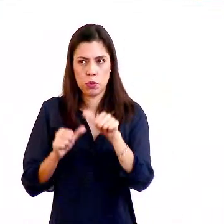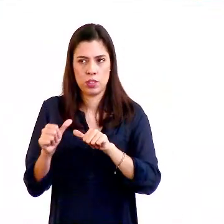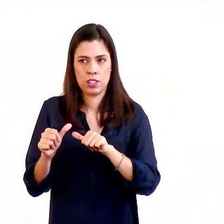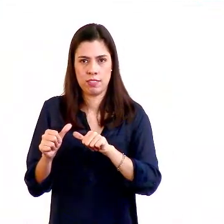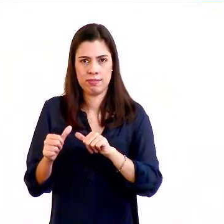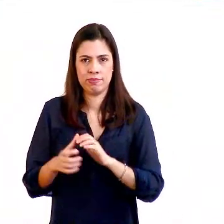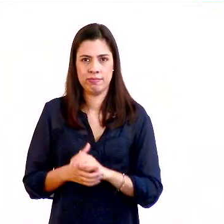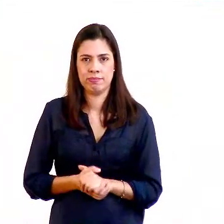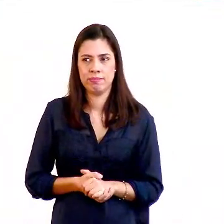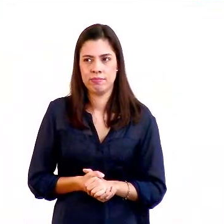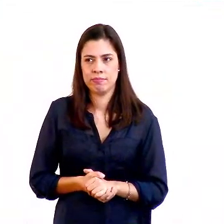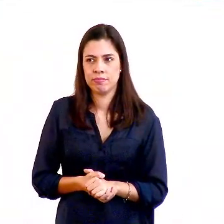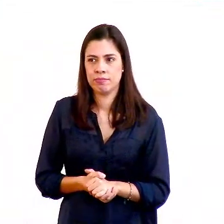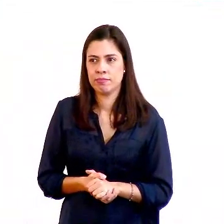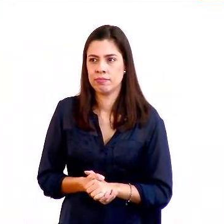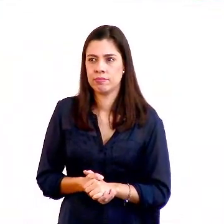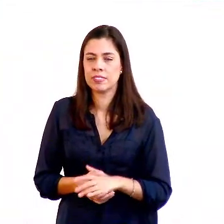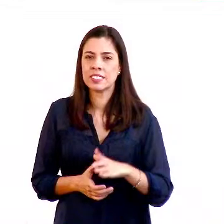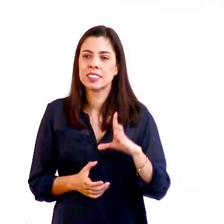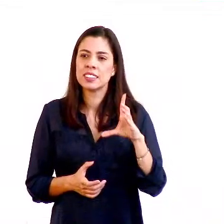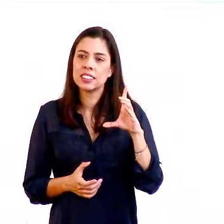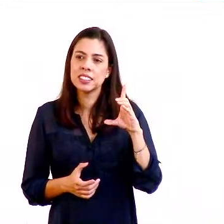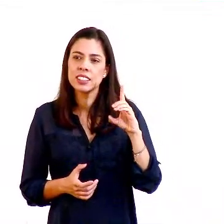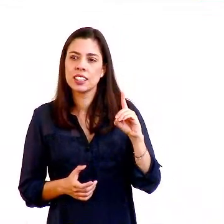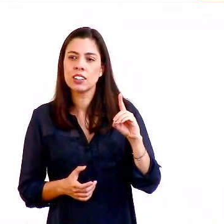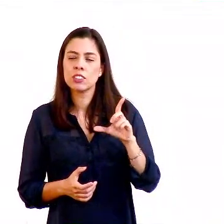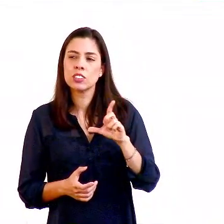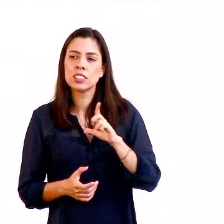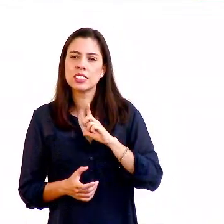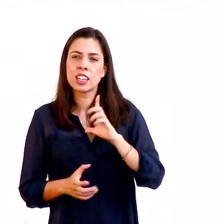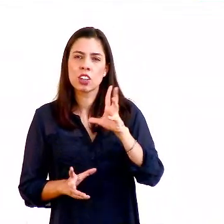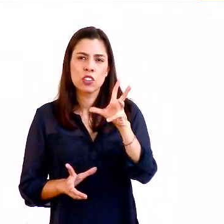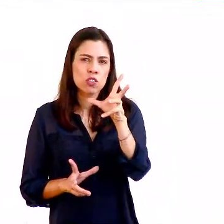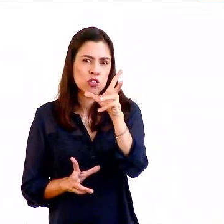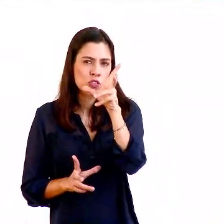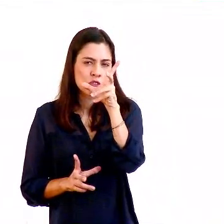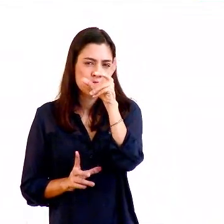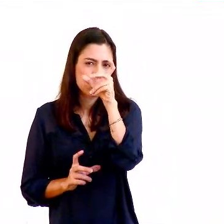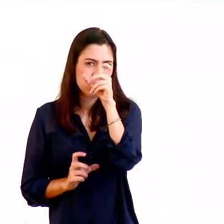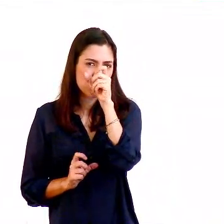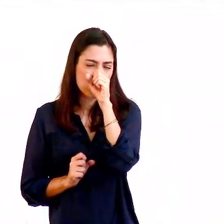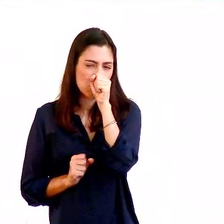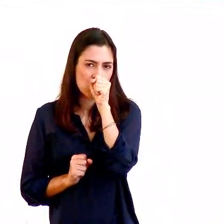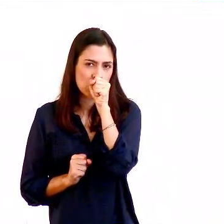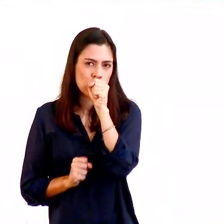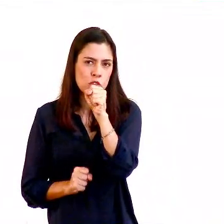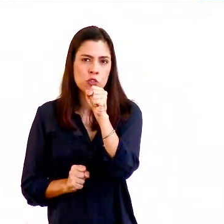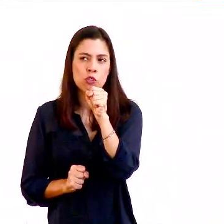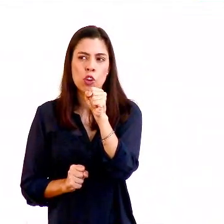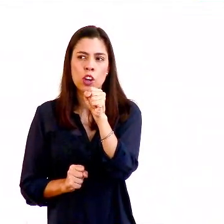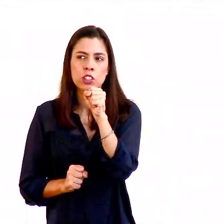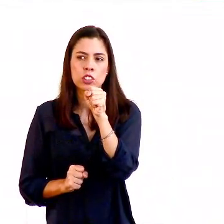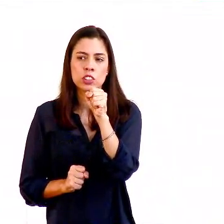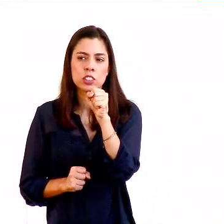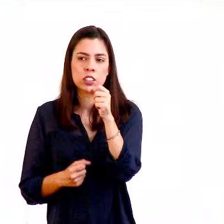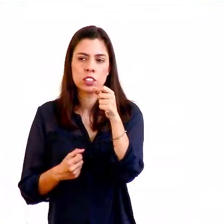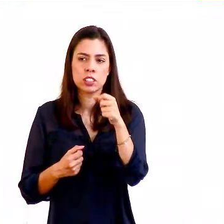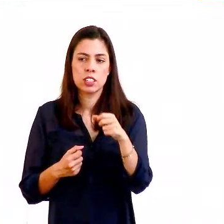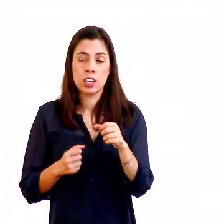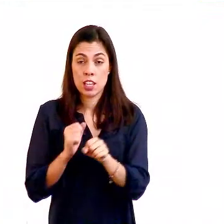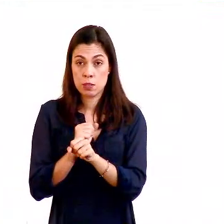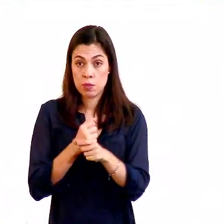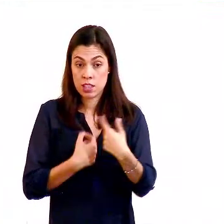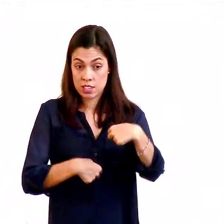forte alento tenhamos nós, que já corremos para o refúgio.